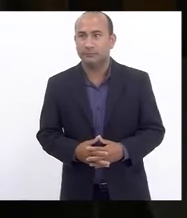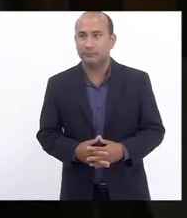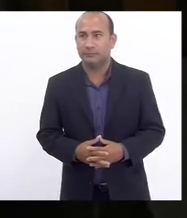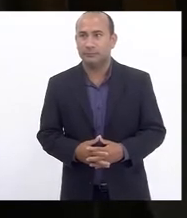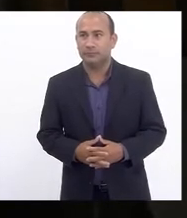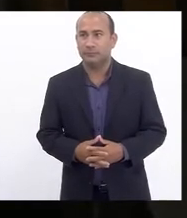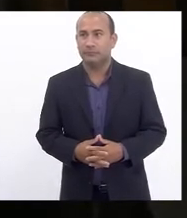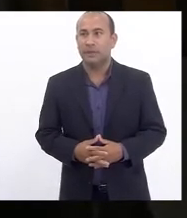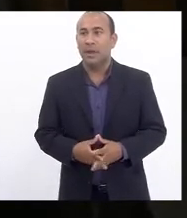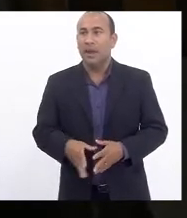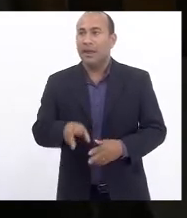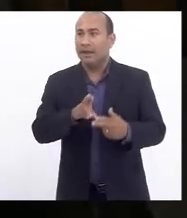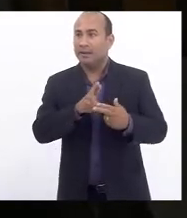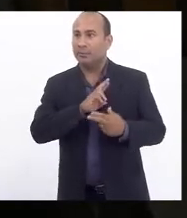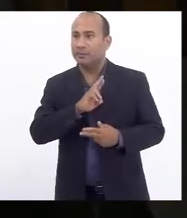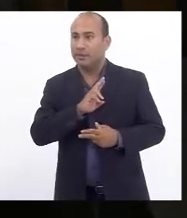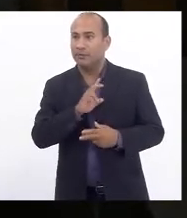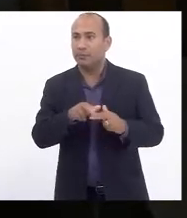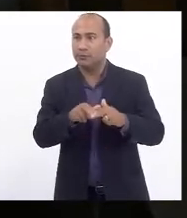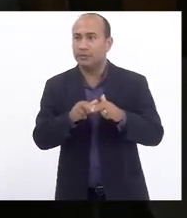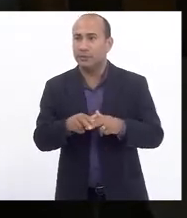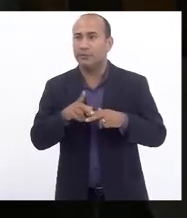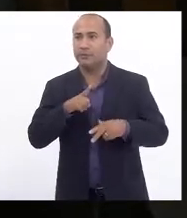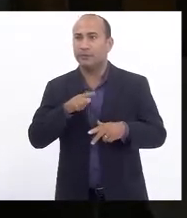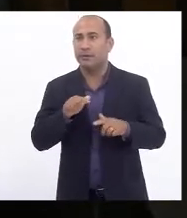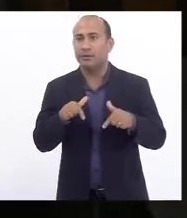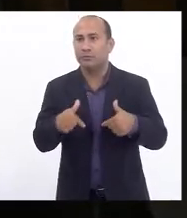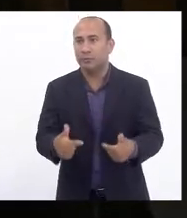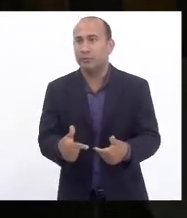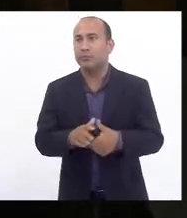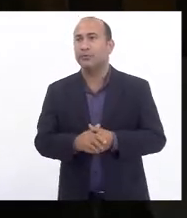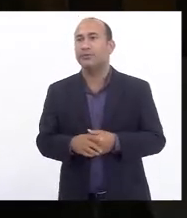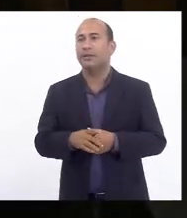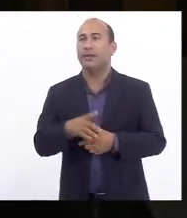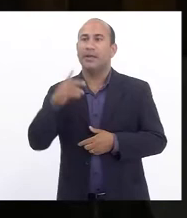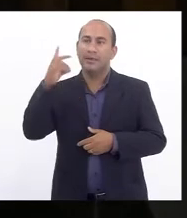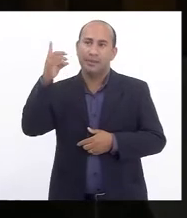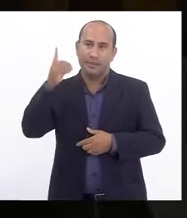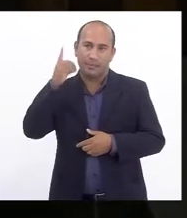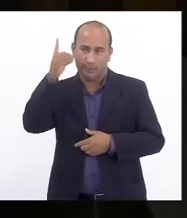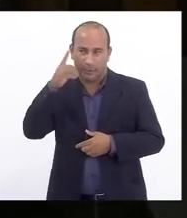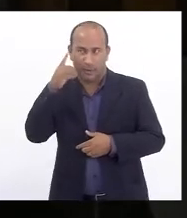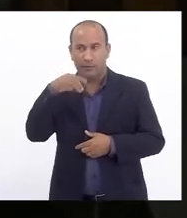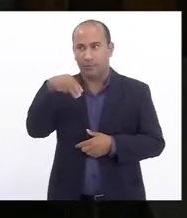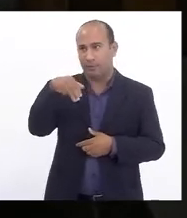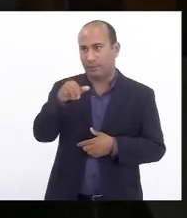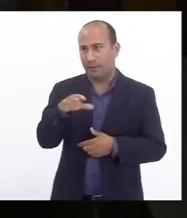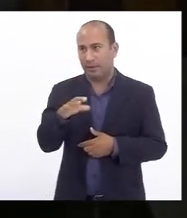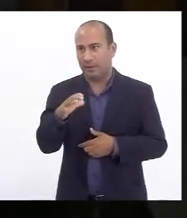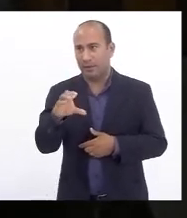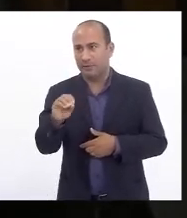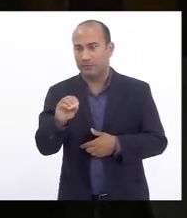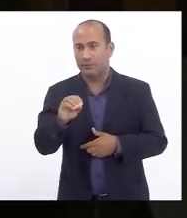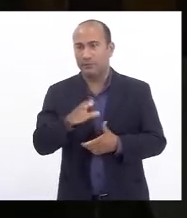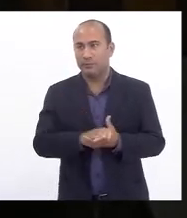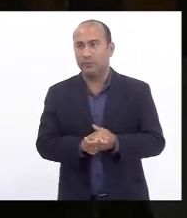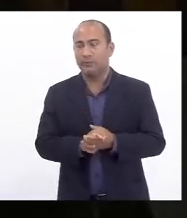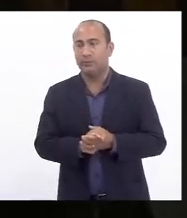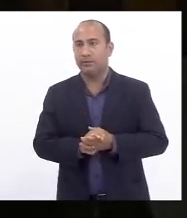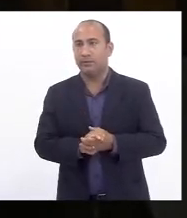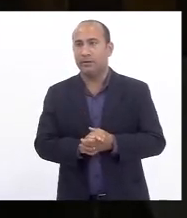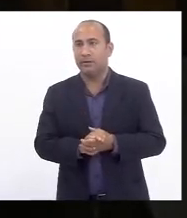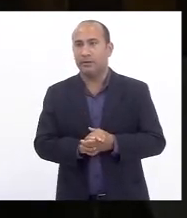relator responsável por sua sistematização Deputado Márcio Pacheco além das